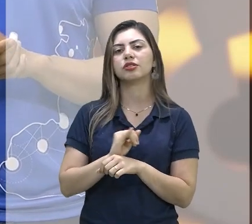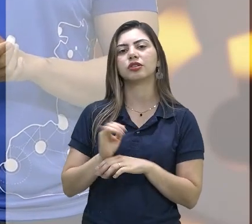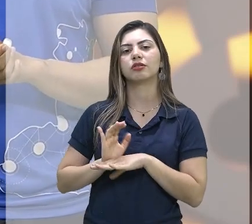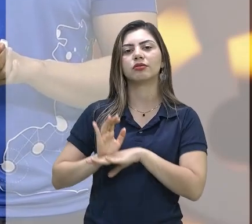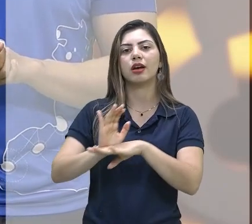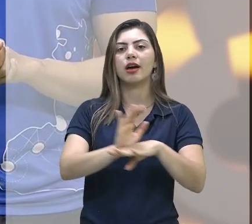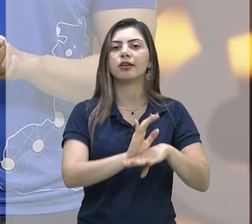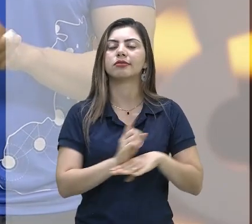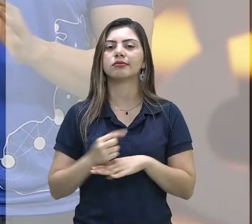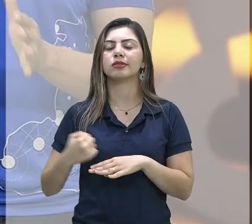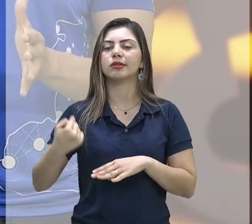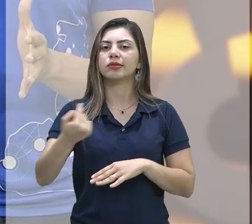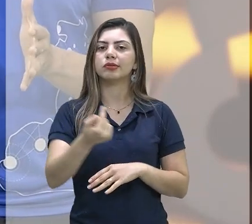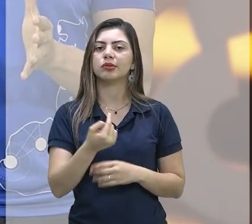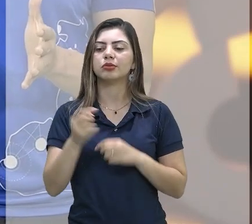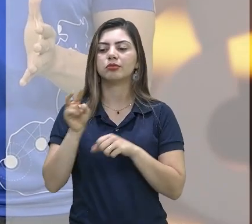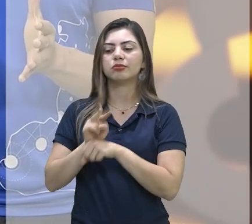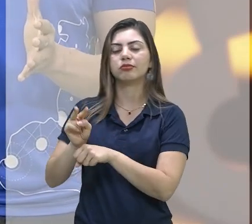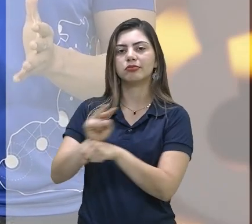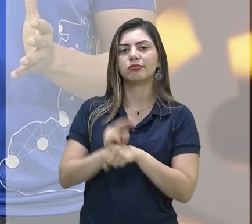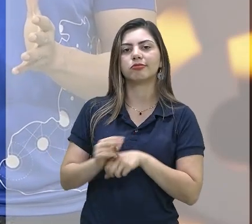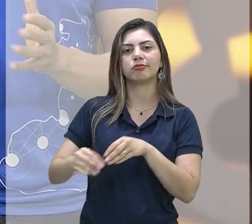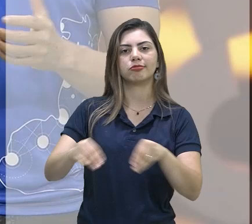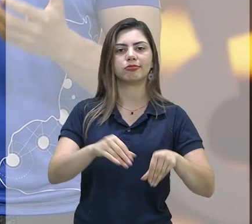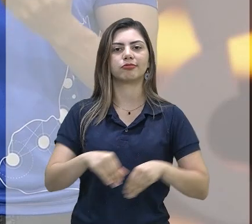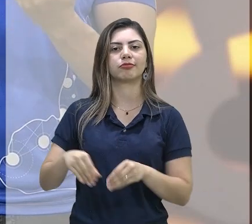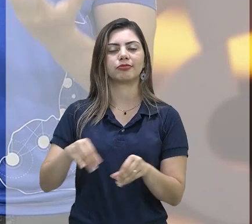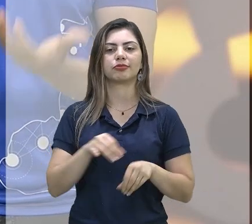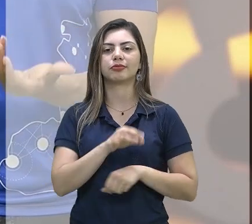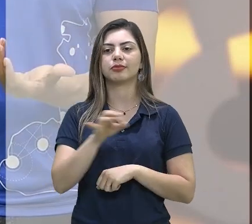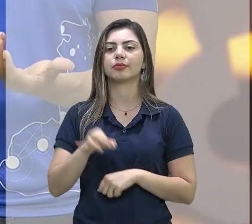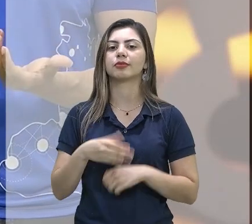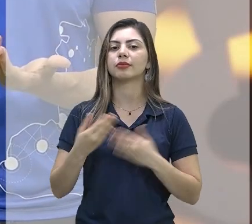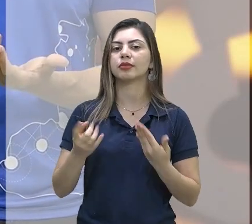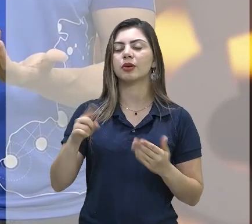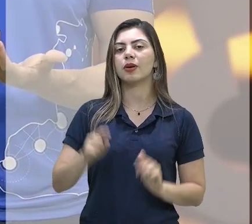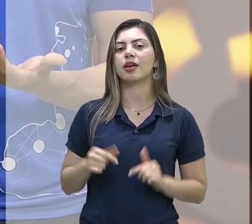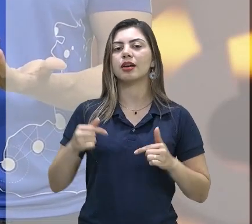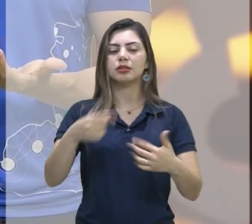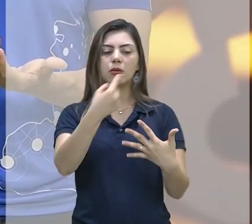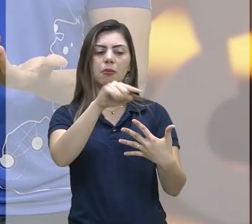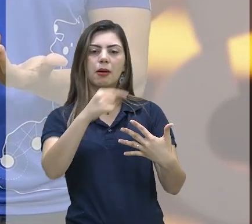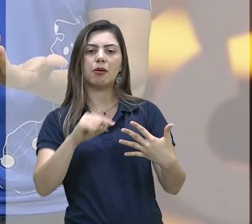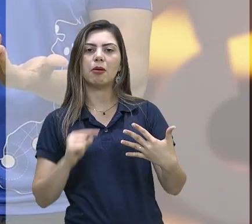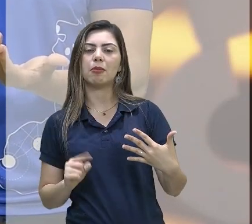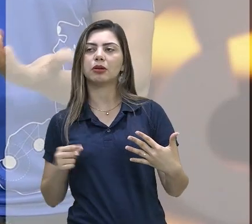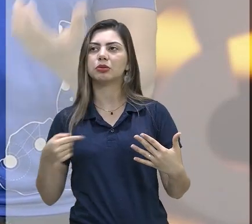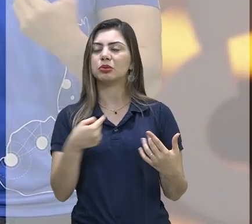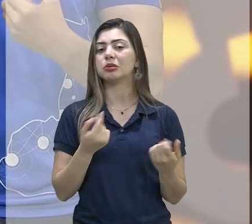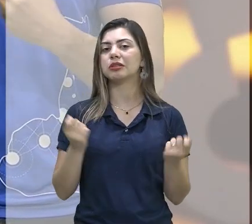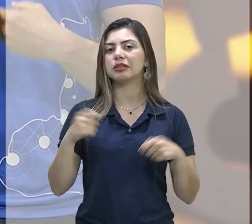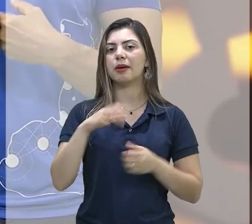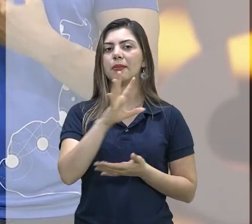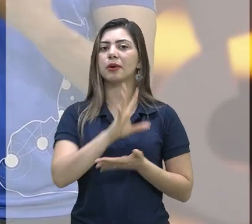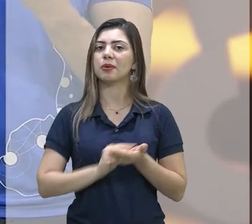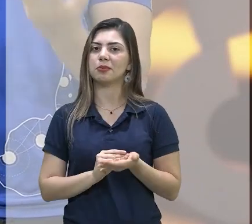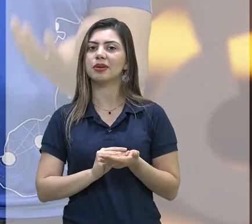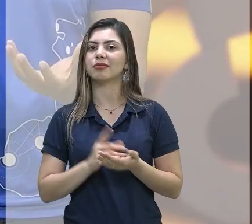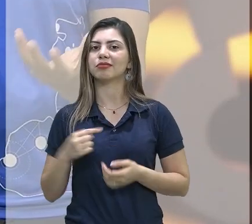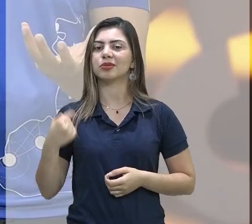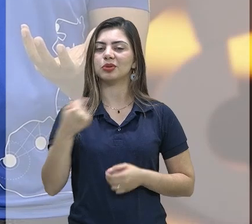esse processo de conservação dos solos, certo? E essas práticas, elas podem ser adotadas por nós,